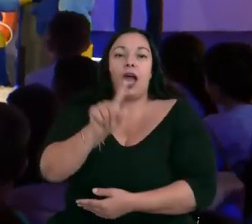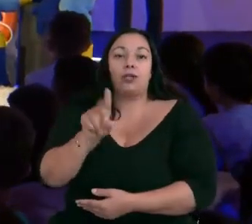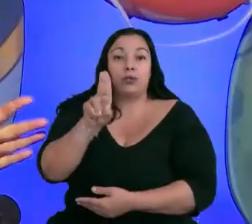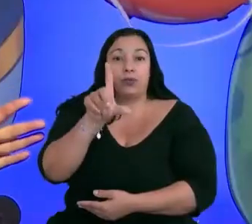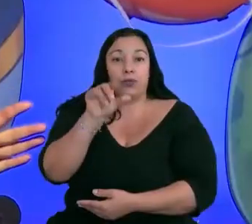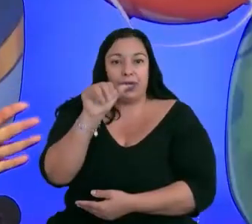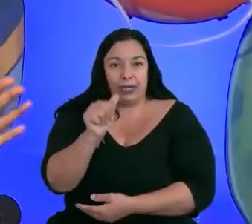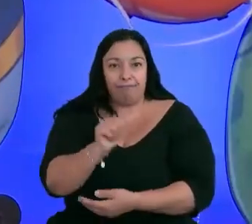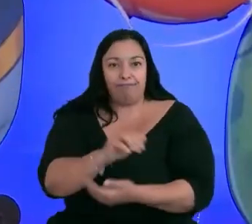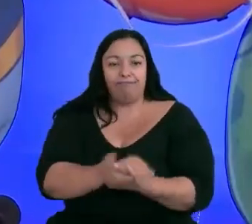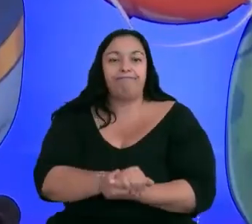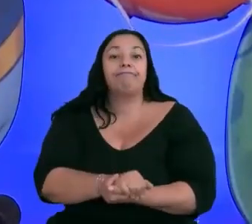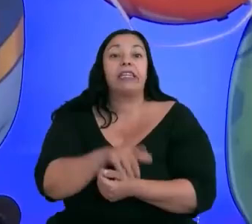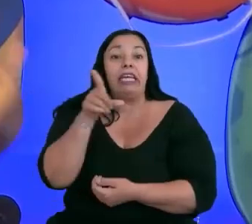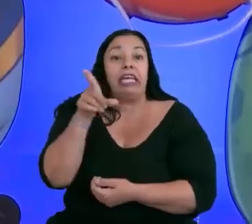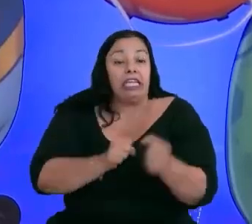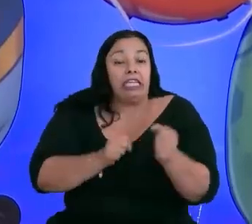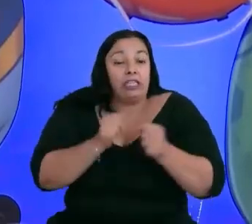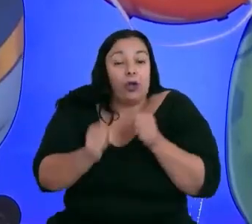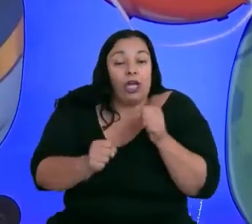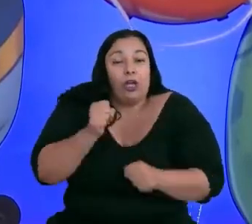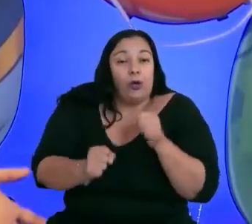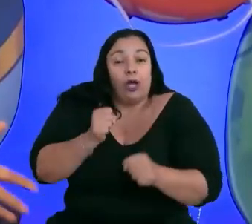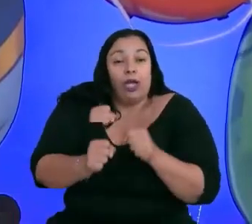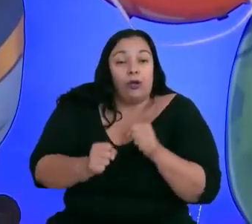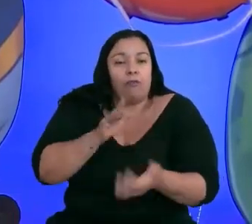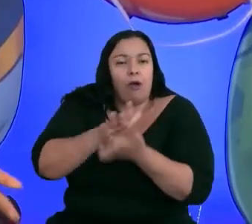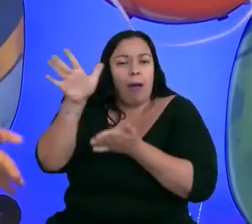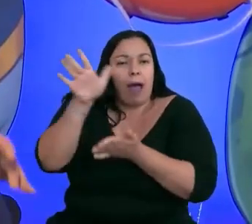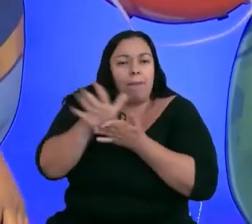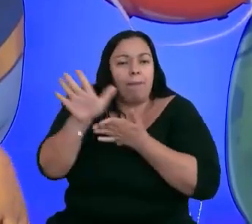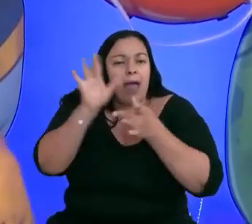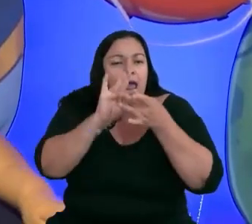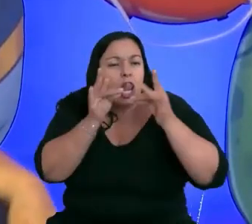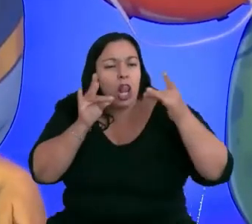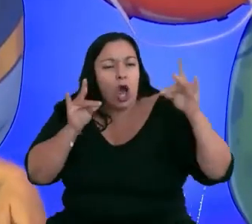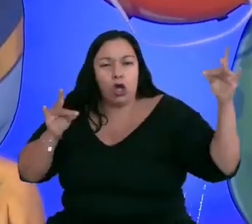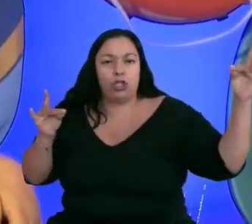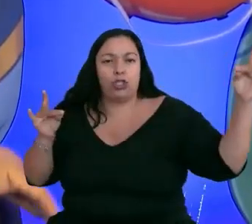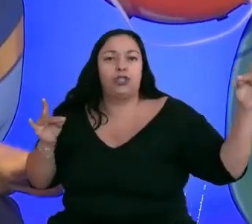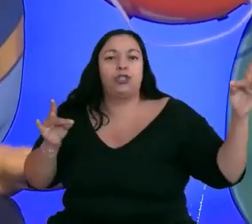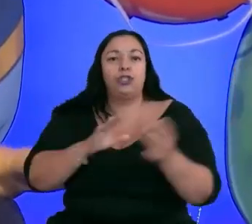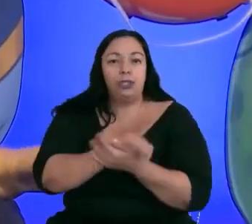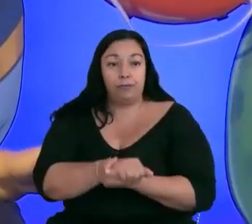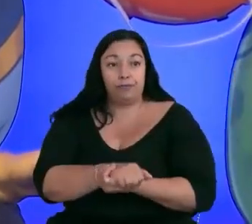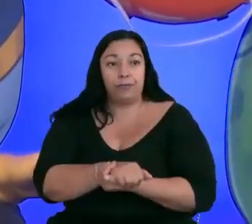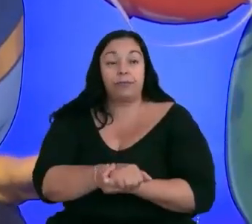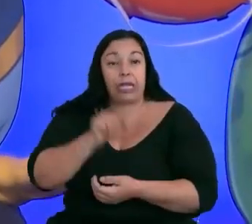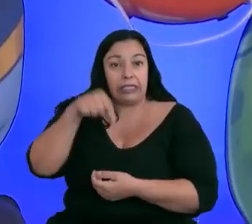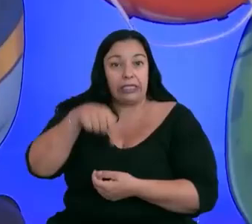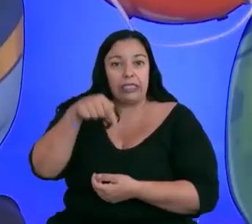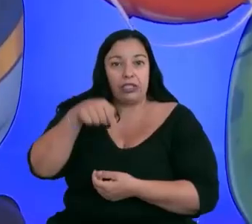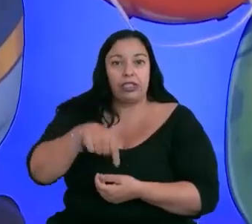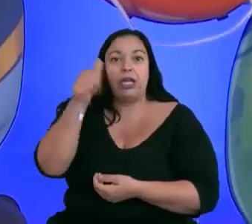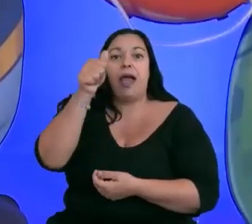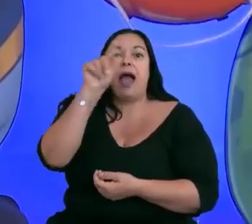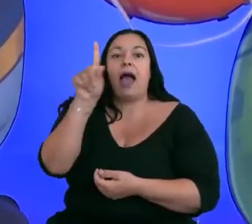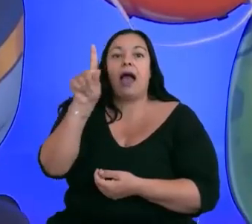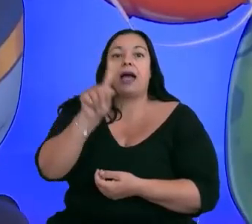eles correram e foram para bem longe. E aí, a partir desse dia, Azulha